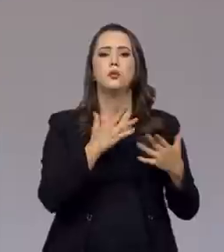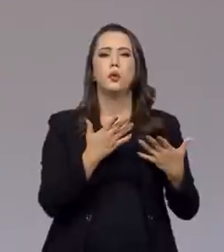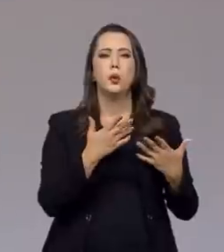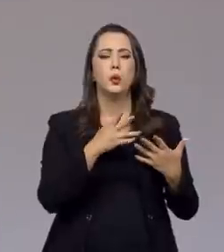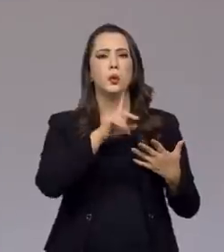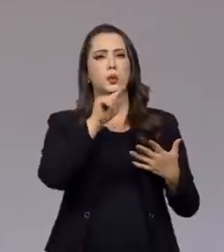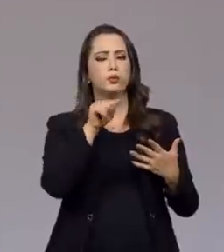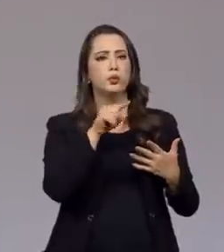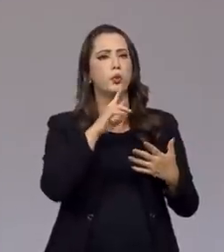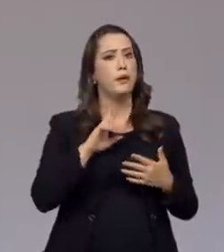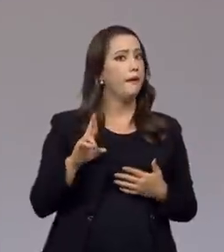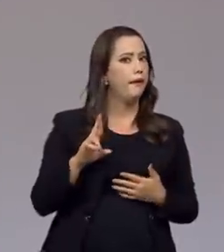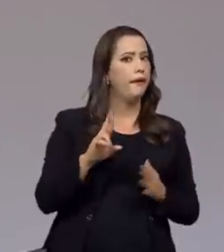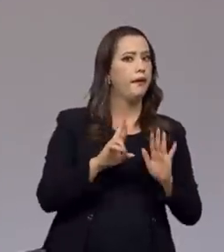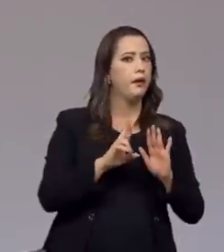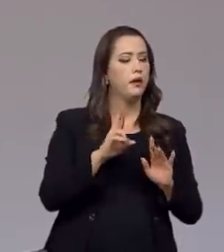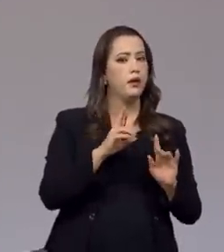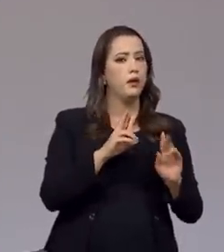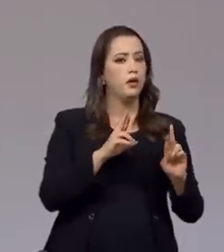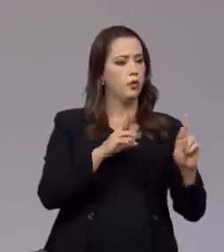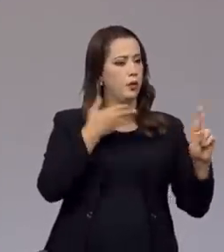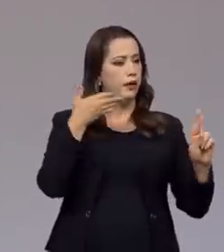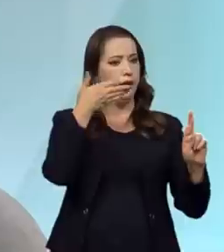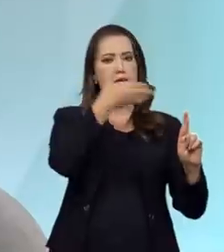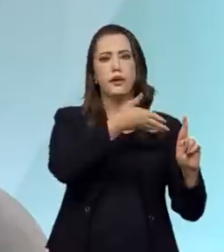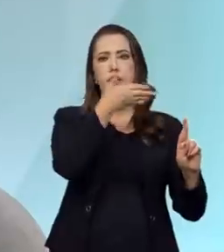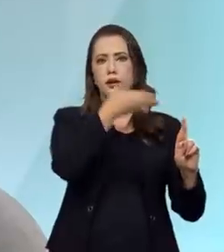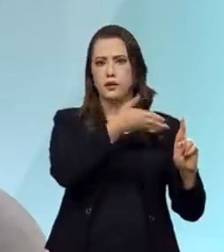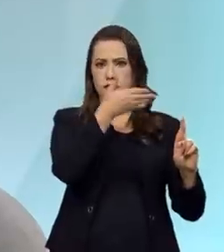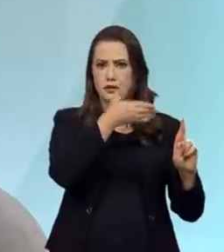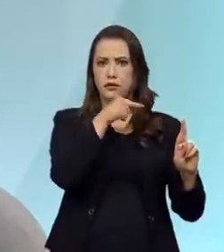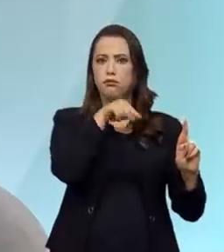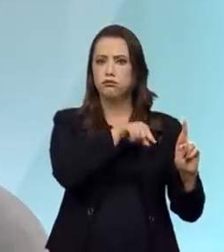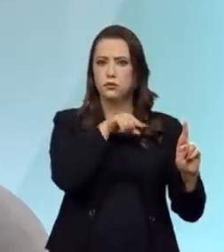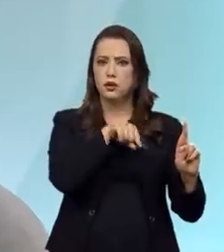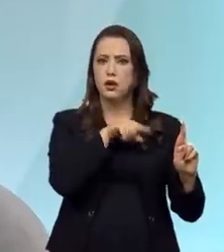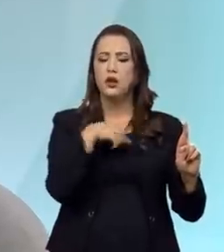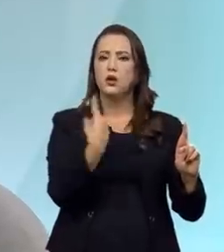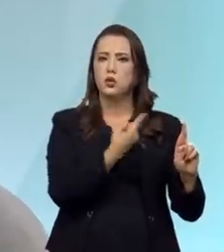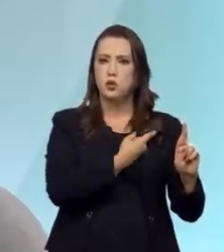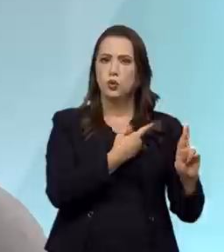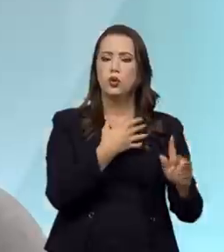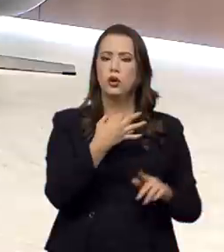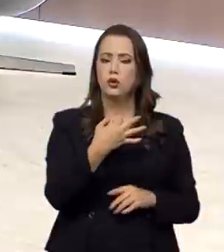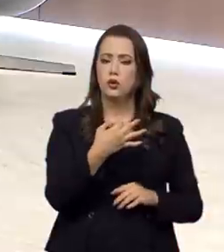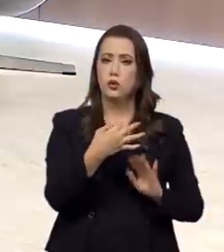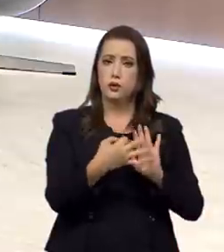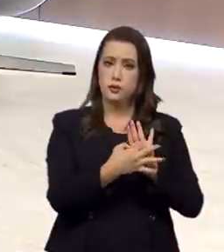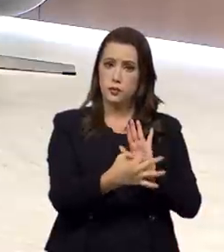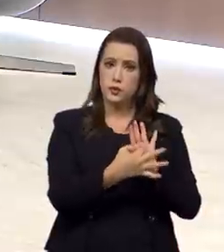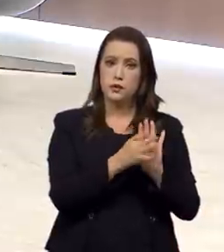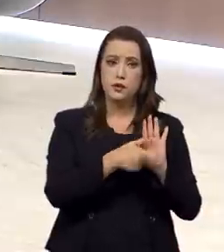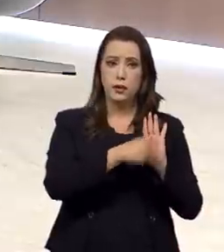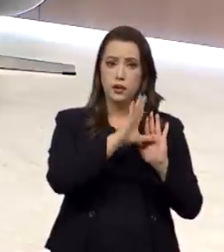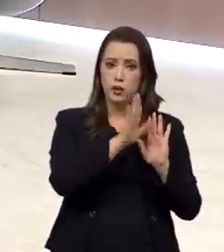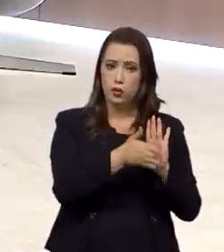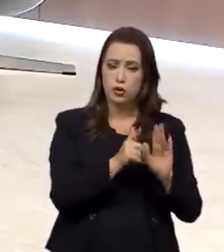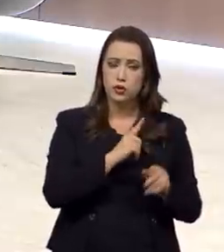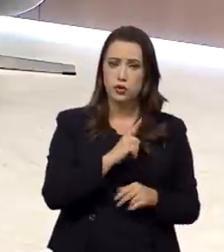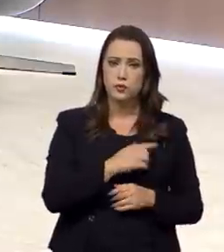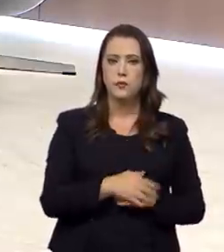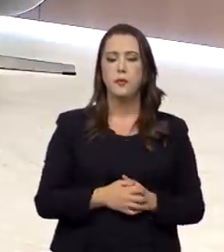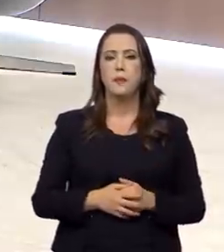Player ou fortaleceu robustez eu esse posicionamento Que Nós já tínhamos o Brasil lá fora